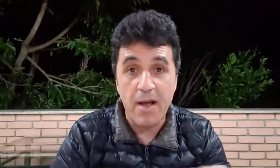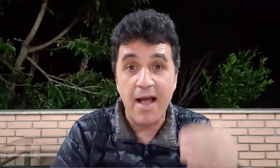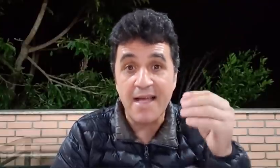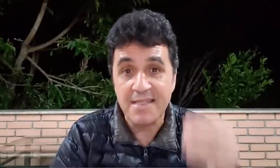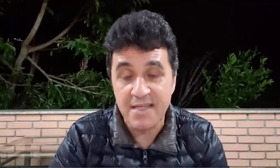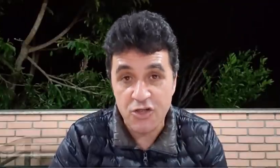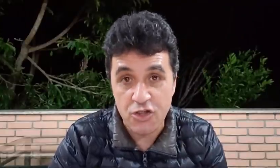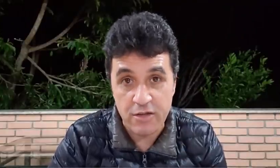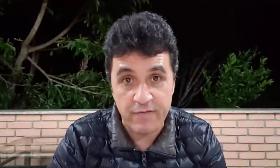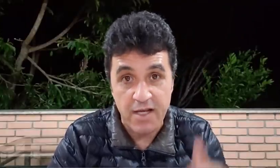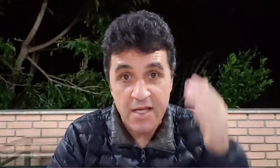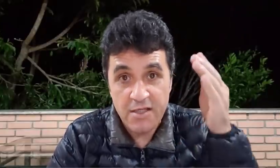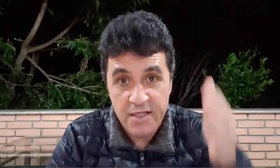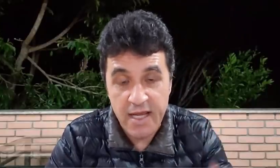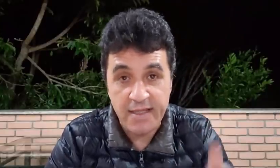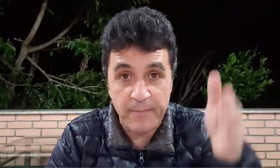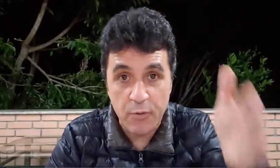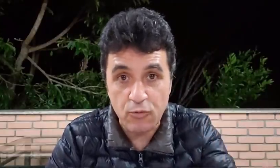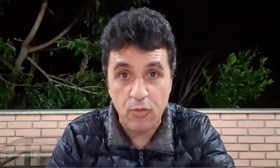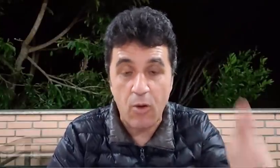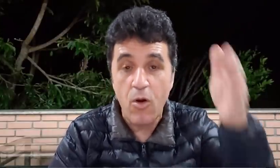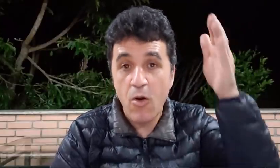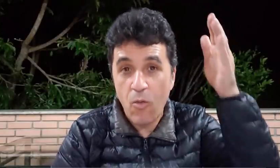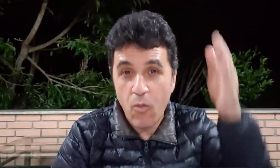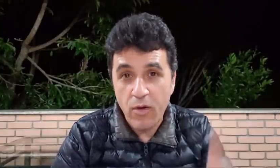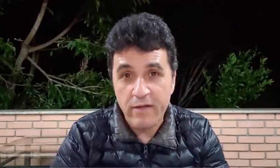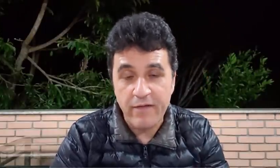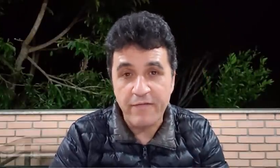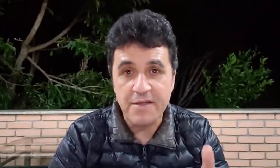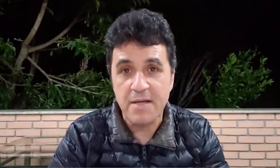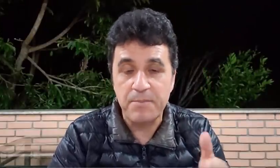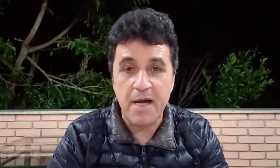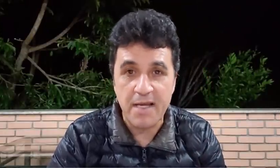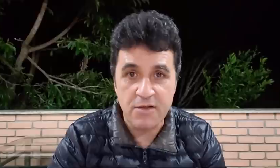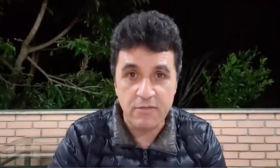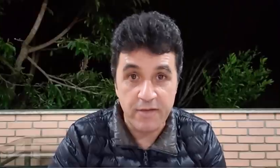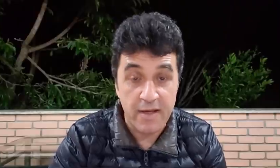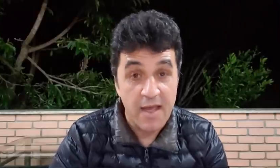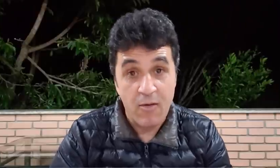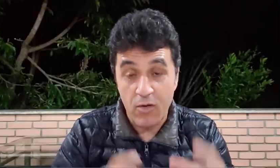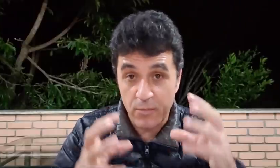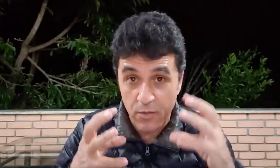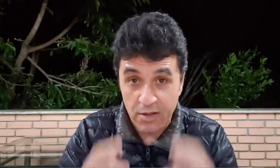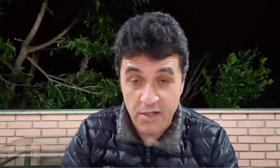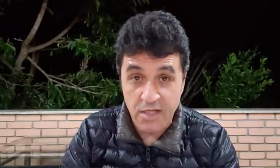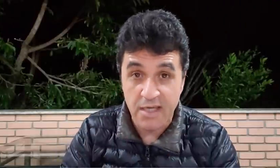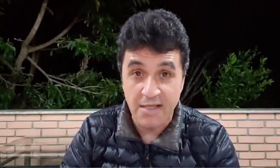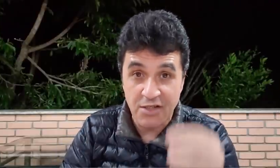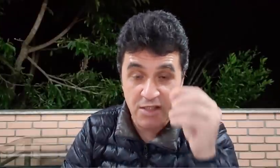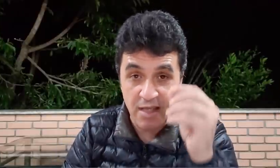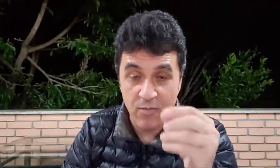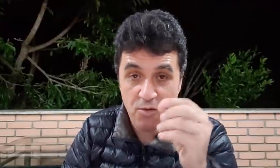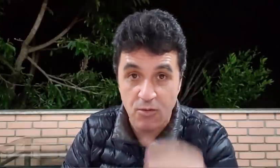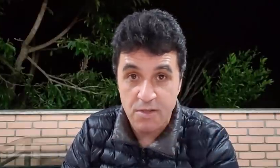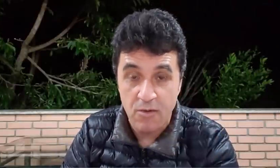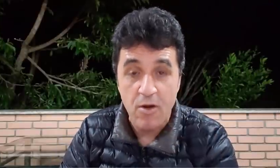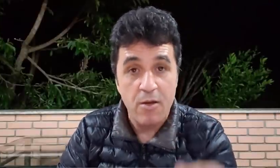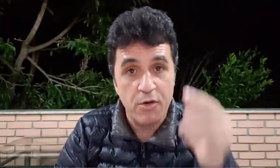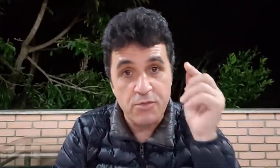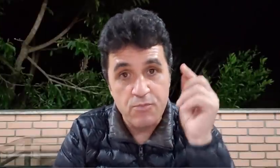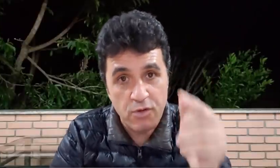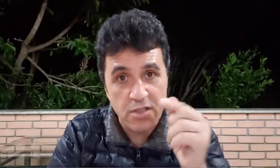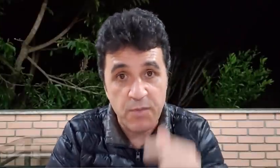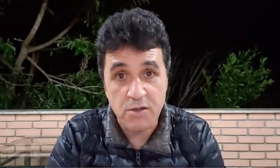Pronunciar de forma assertiva, direta, pontual, o que vai fazer para resolver. O importante é que a gente tenha uma